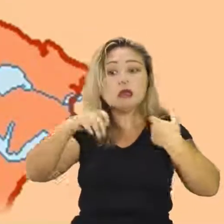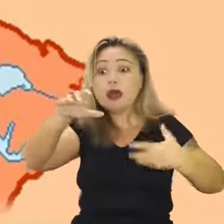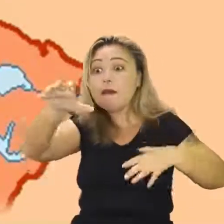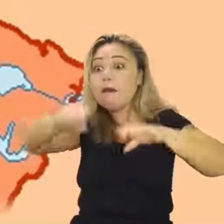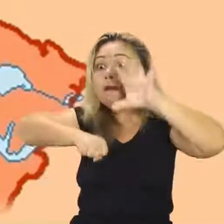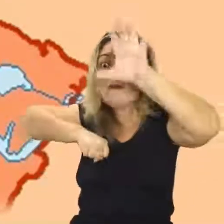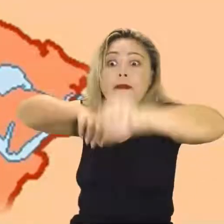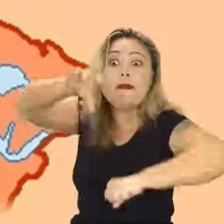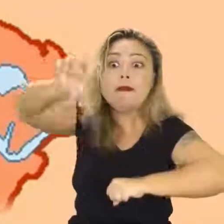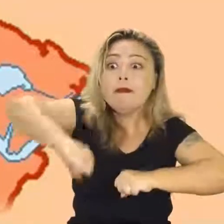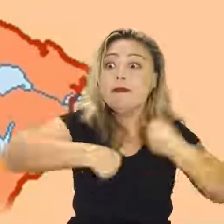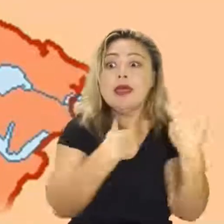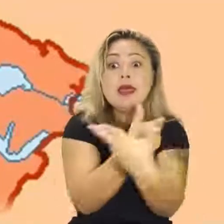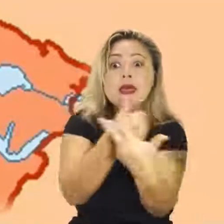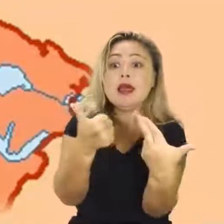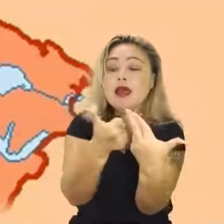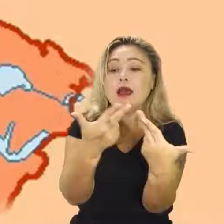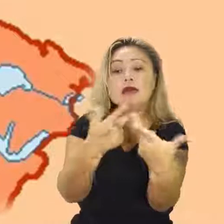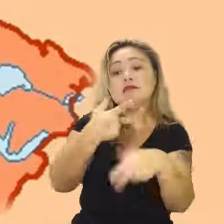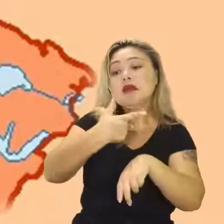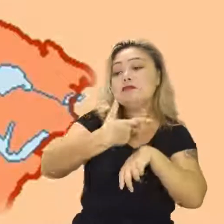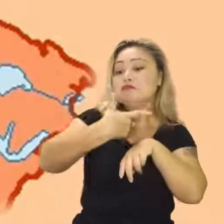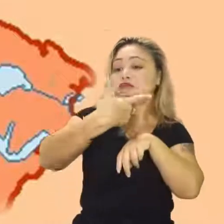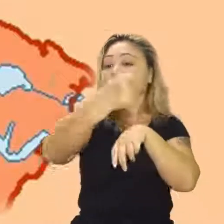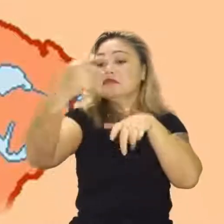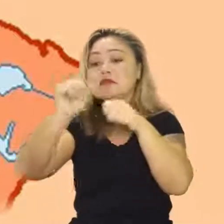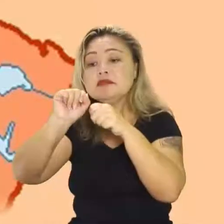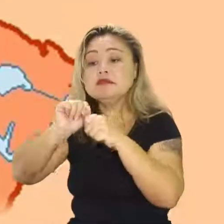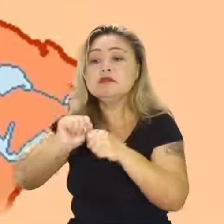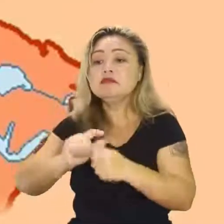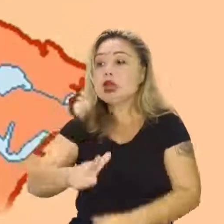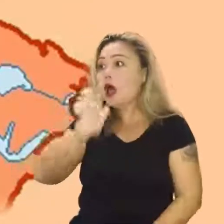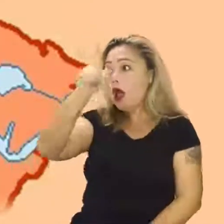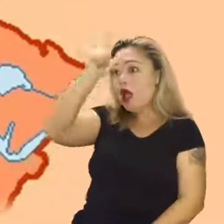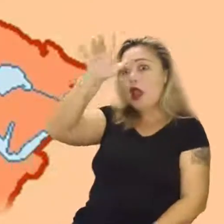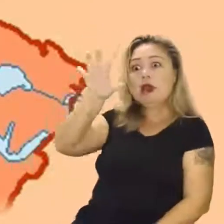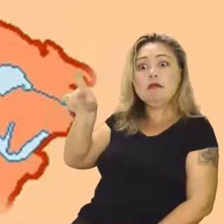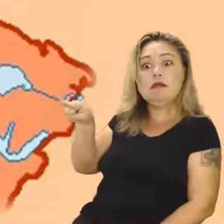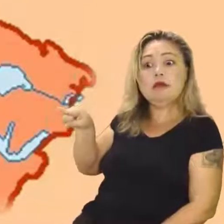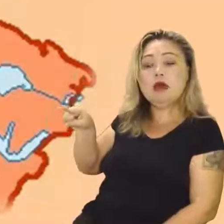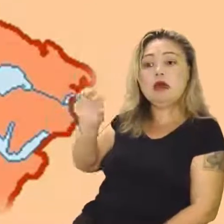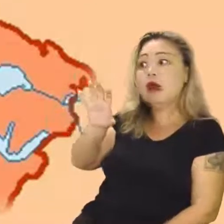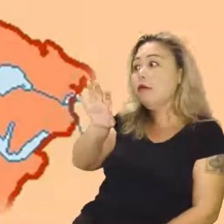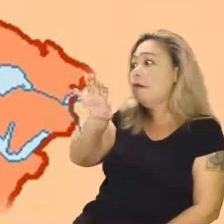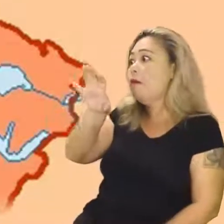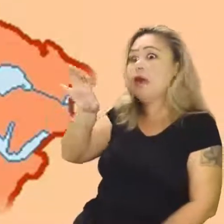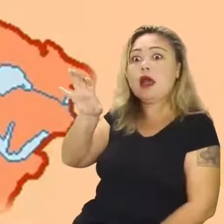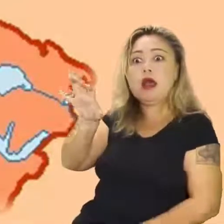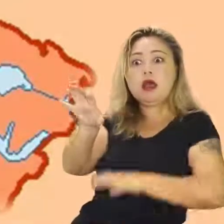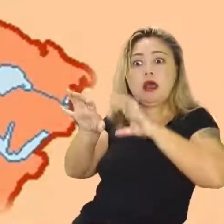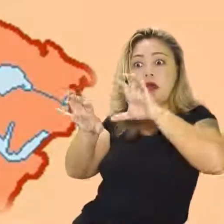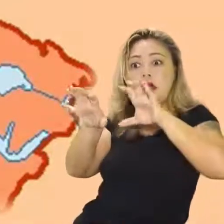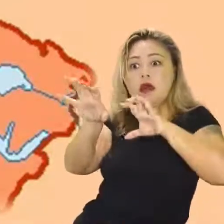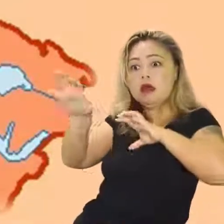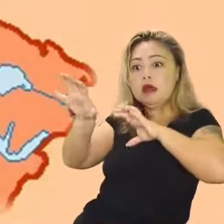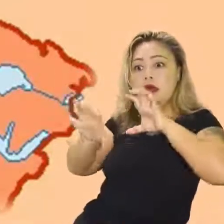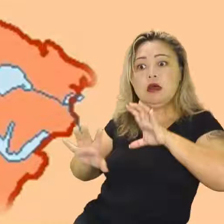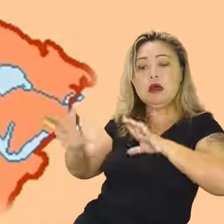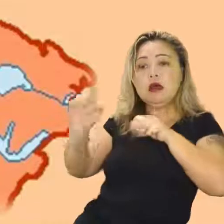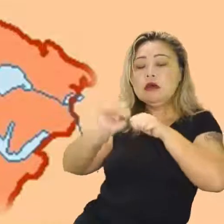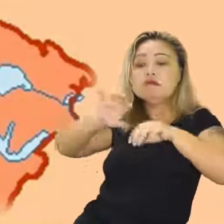vitória. Então a Alemanha aqui, ela começou a ser totalmente dividida, ela começou a